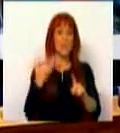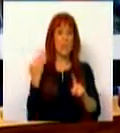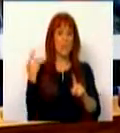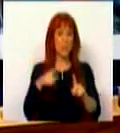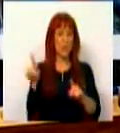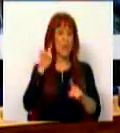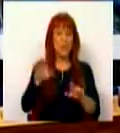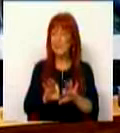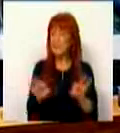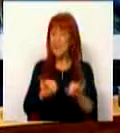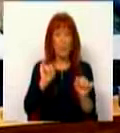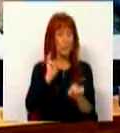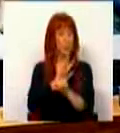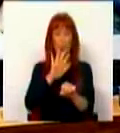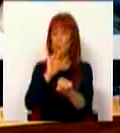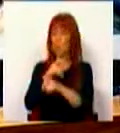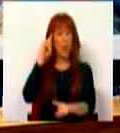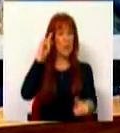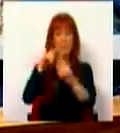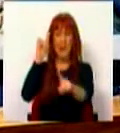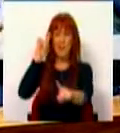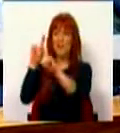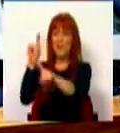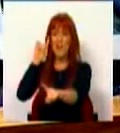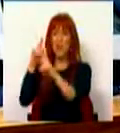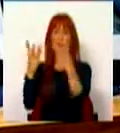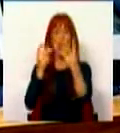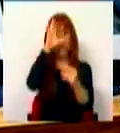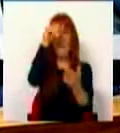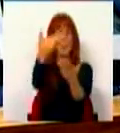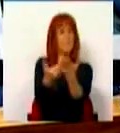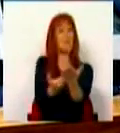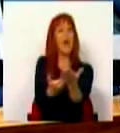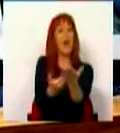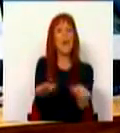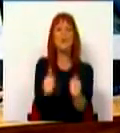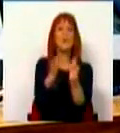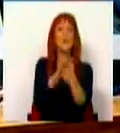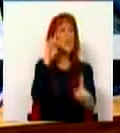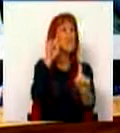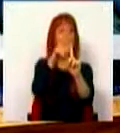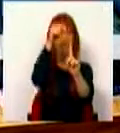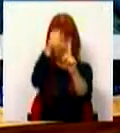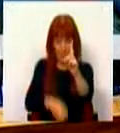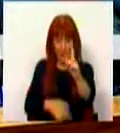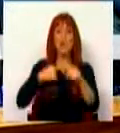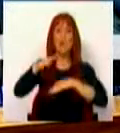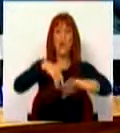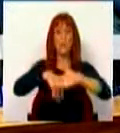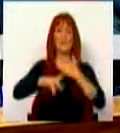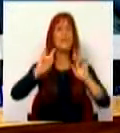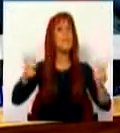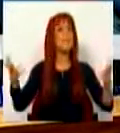tão importantes como todas as outras metas que temos no Orçamento de Estado, como todas as metas que estabelecemos